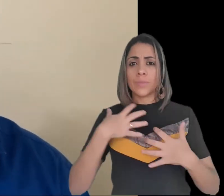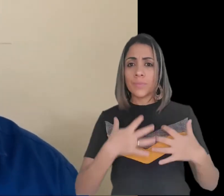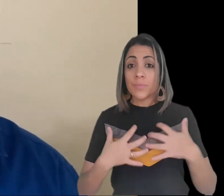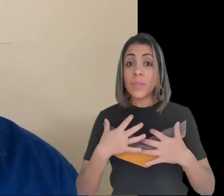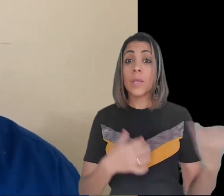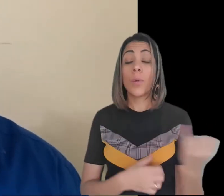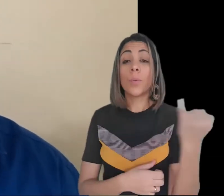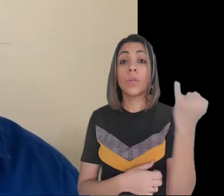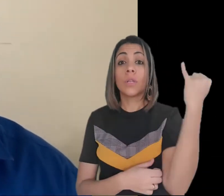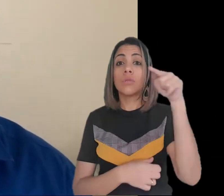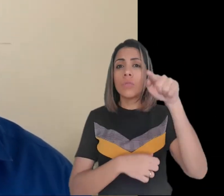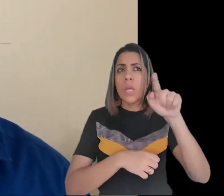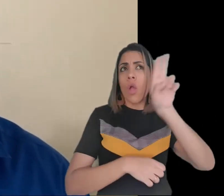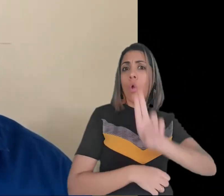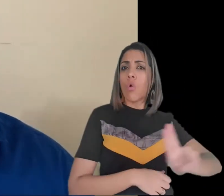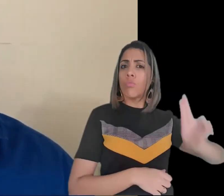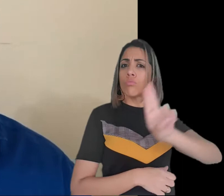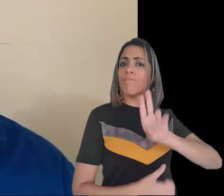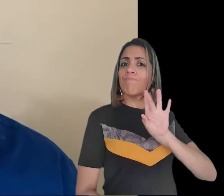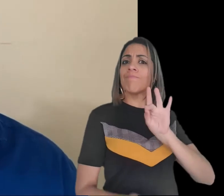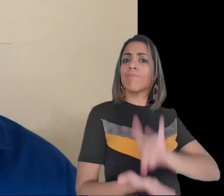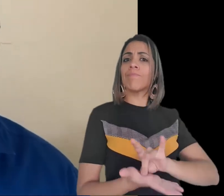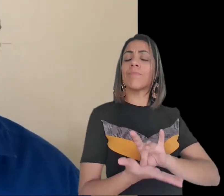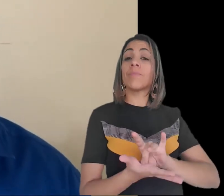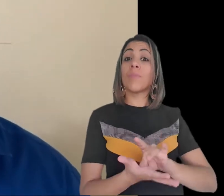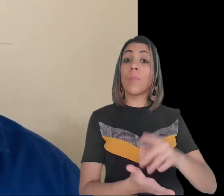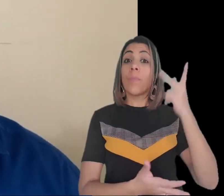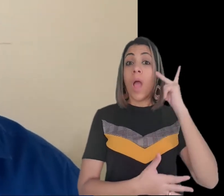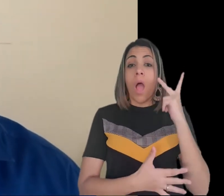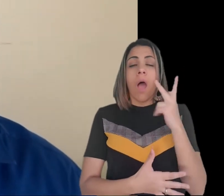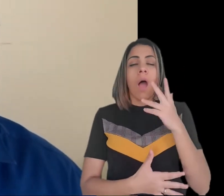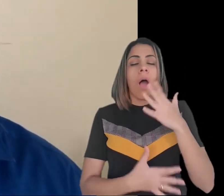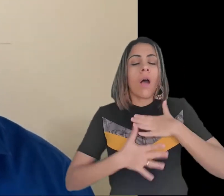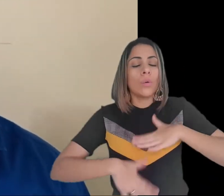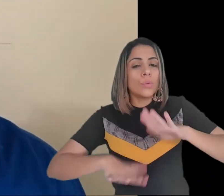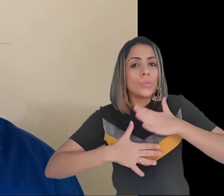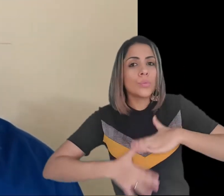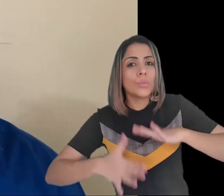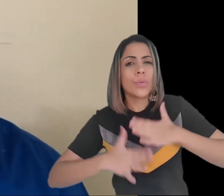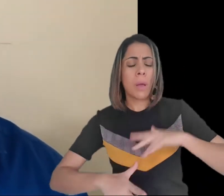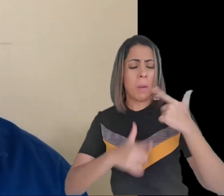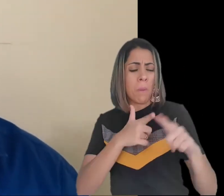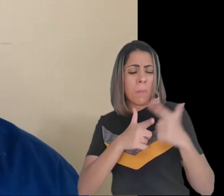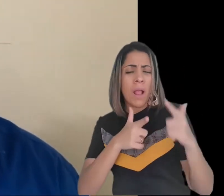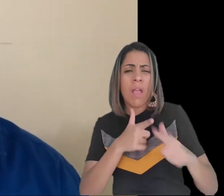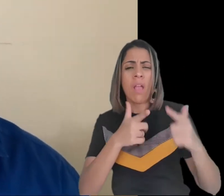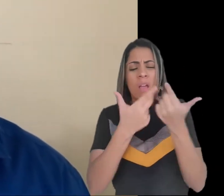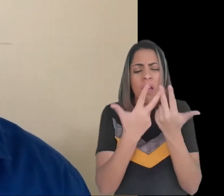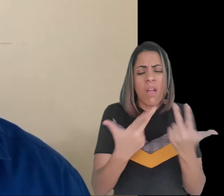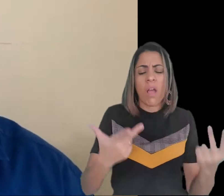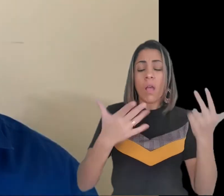objetivo é que você possa utilizar essas ferramentas como alternativa no dia a dia para lidar com os obstáculos